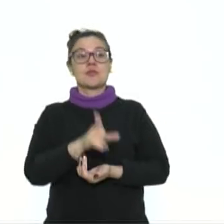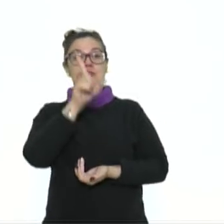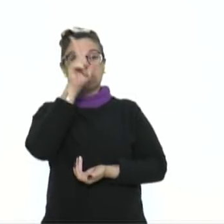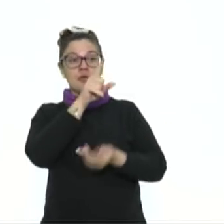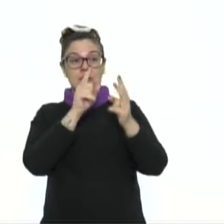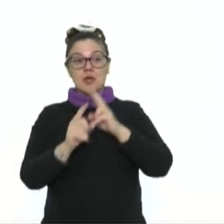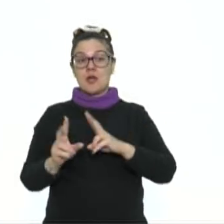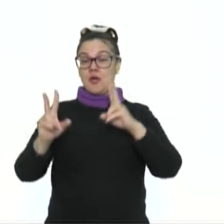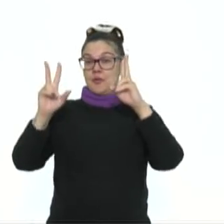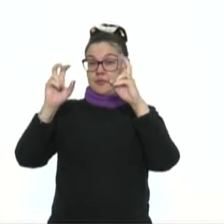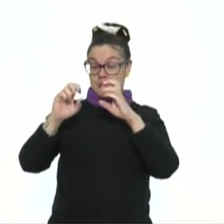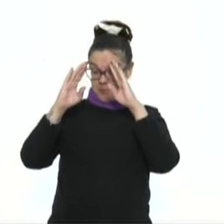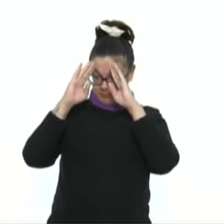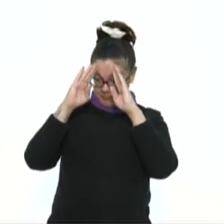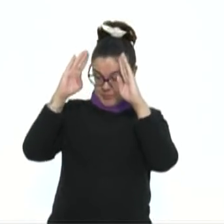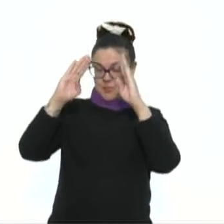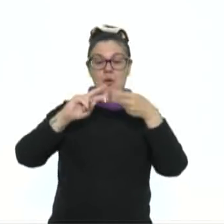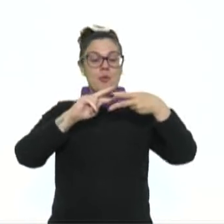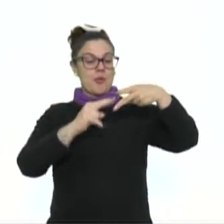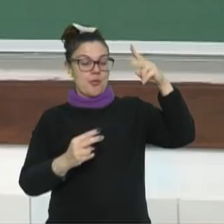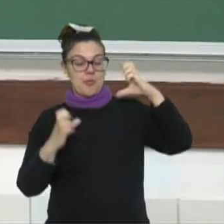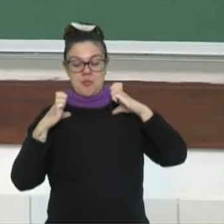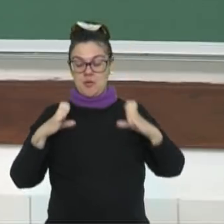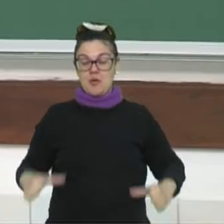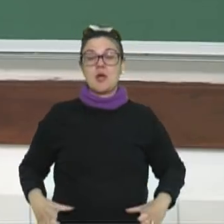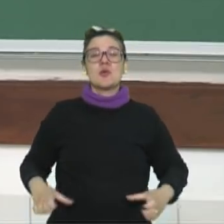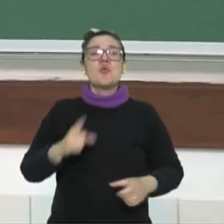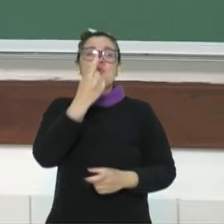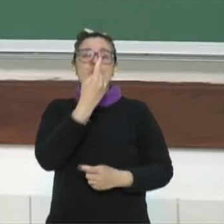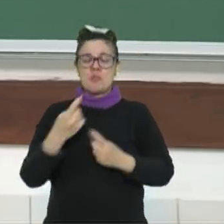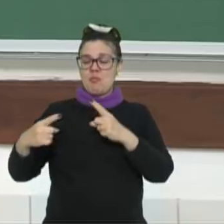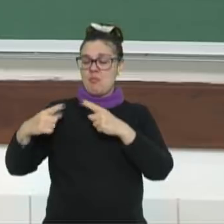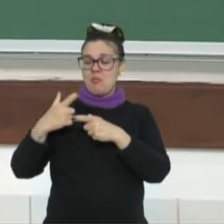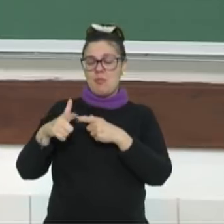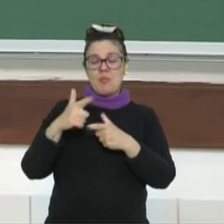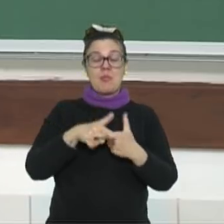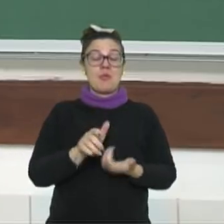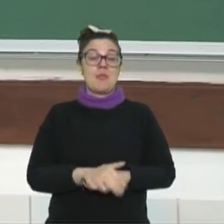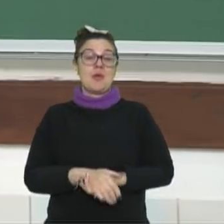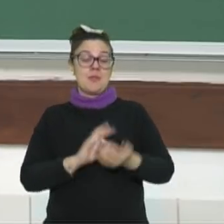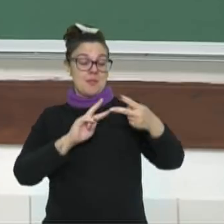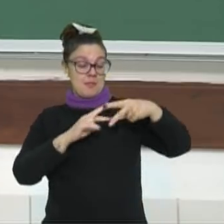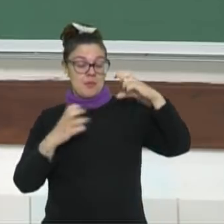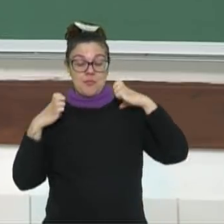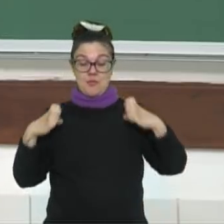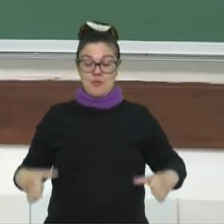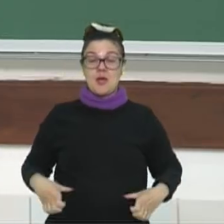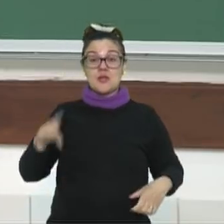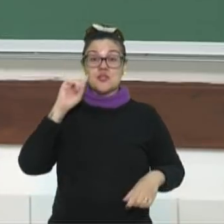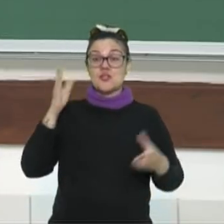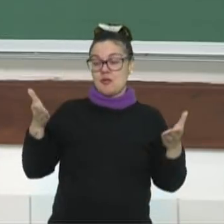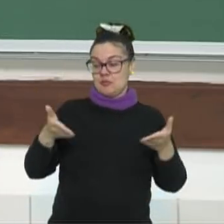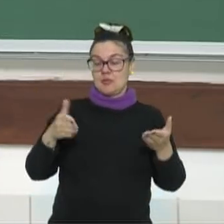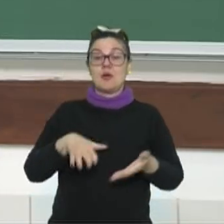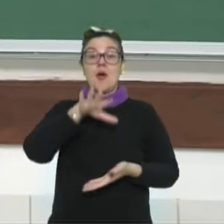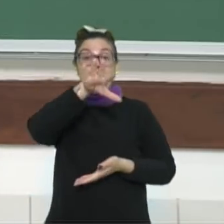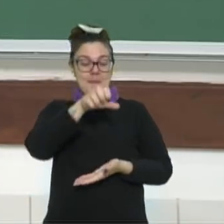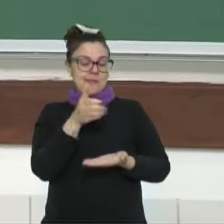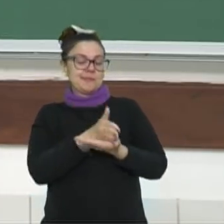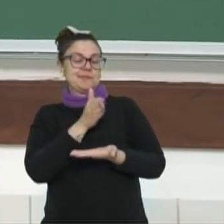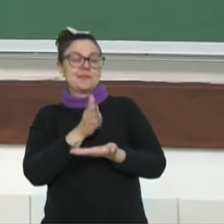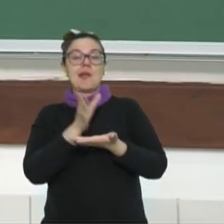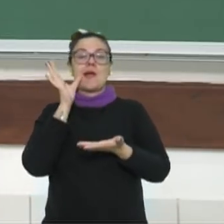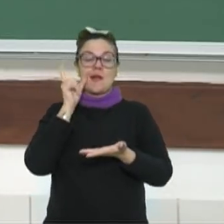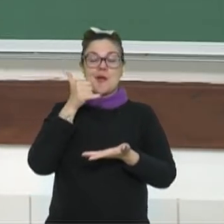tema pertinente da bioética. Ou seja, pensa aí, um problema da bioética nos dias atuais que daqui a pouquinho a gente volta. Então pegue seu caderno,